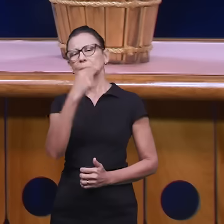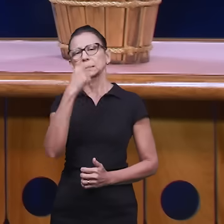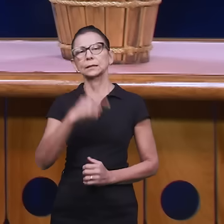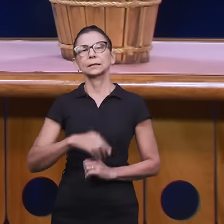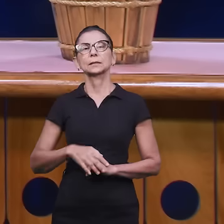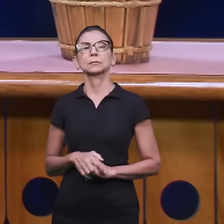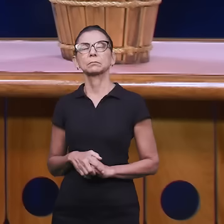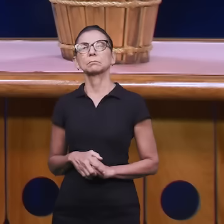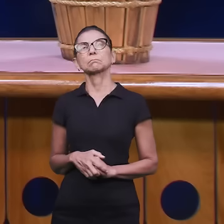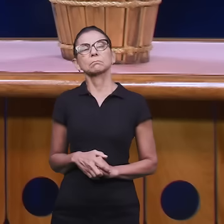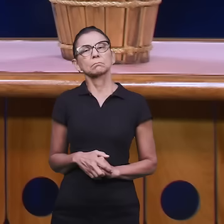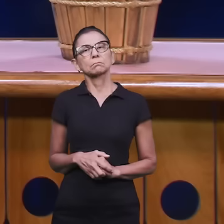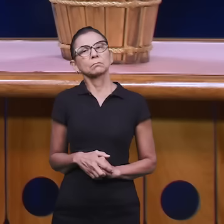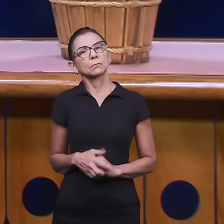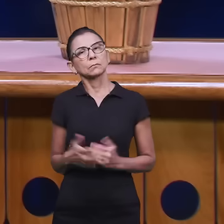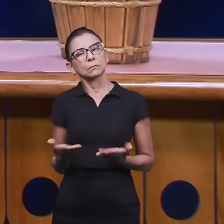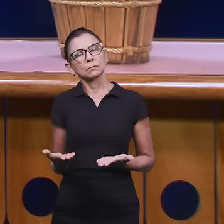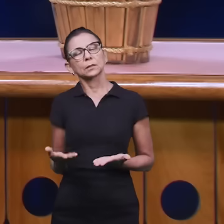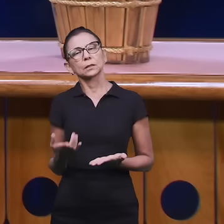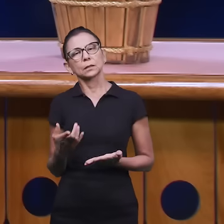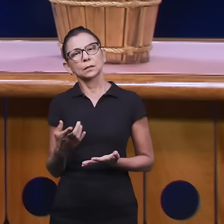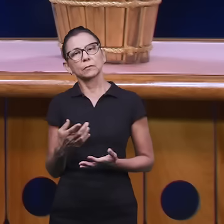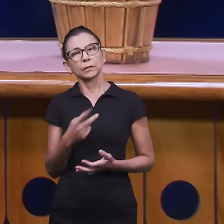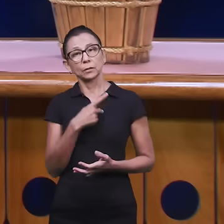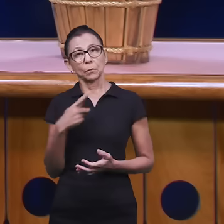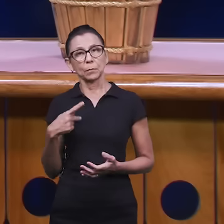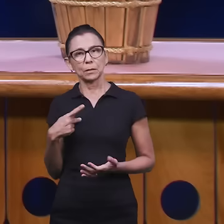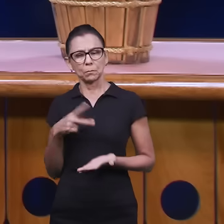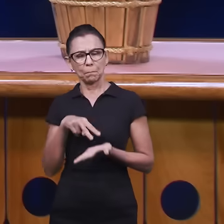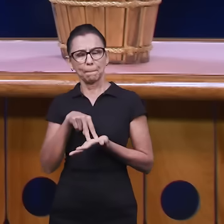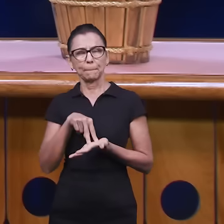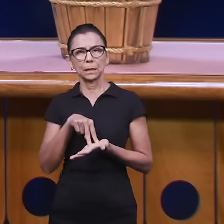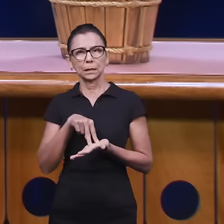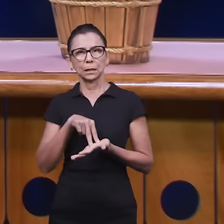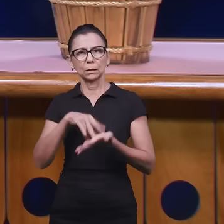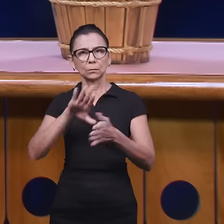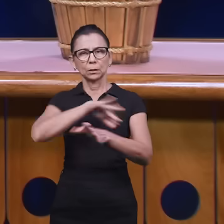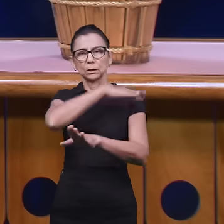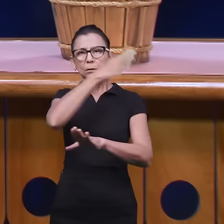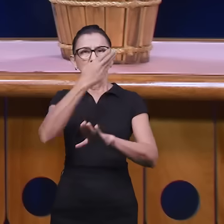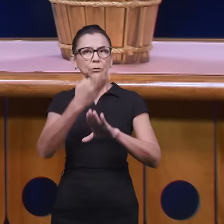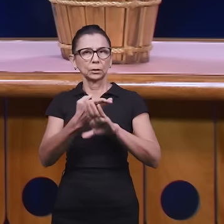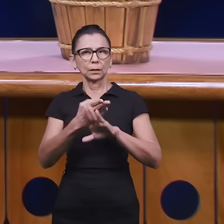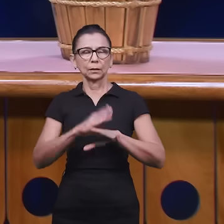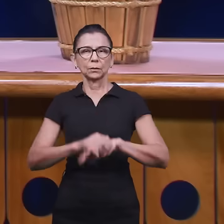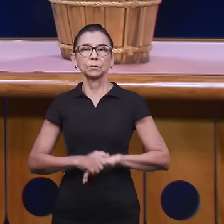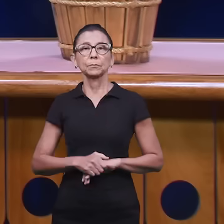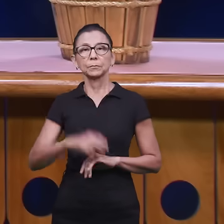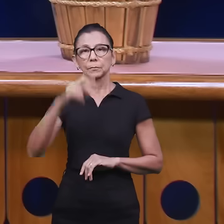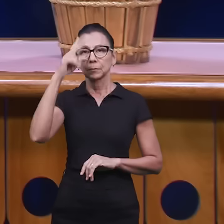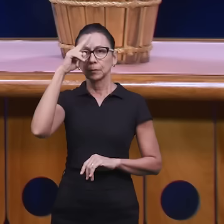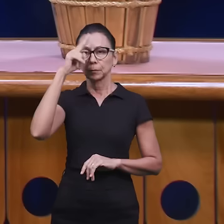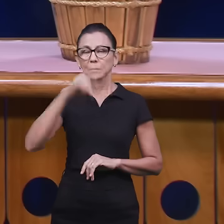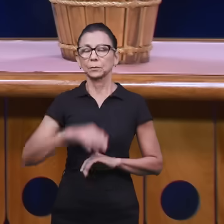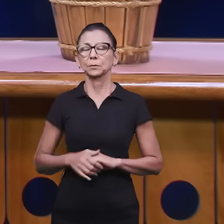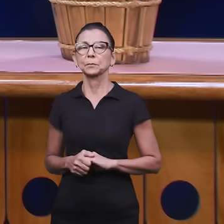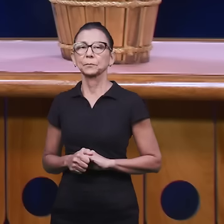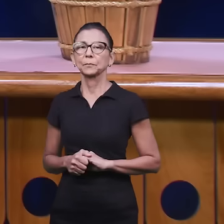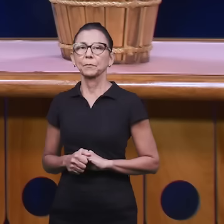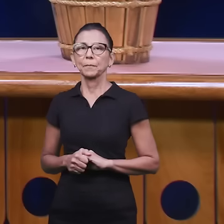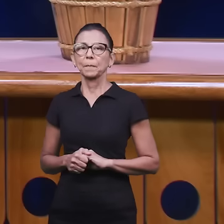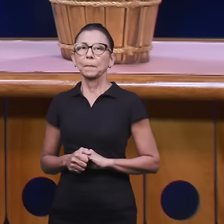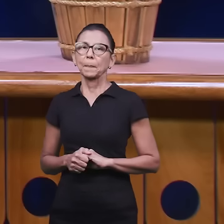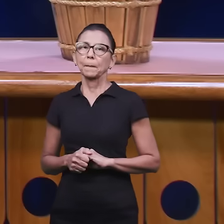horas, onde você tem um pastor sempre ali à disposição para te atender. Lembrando a